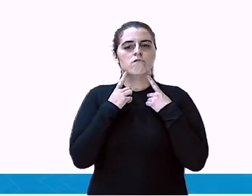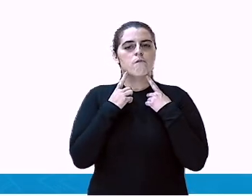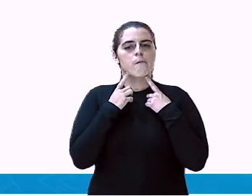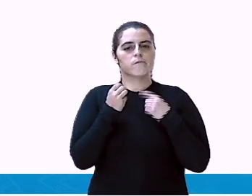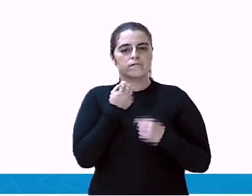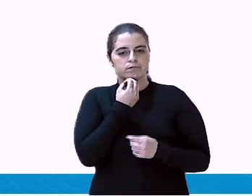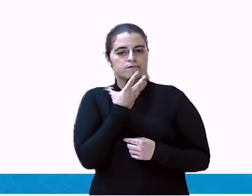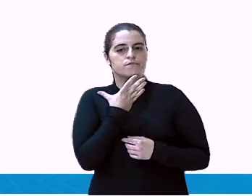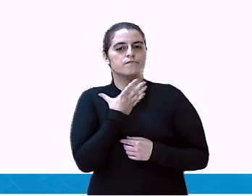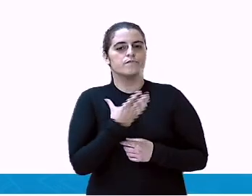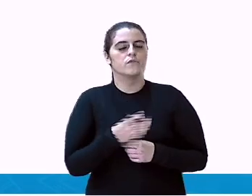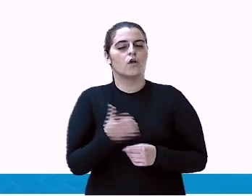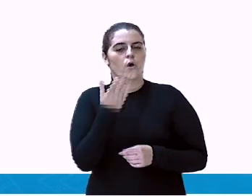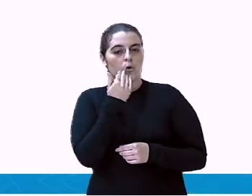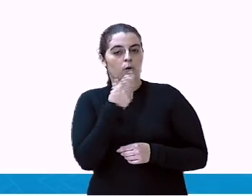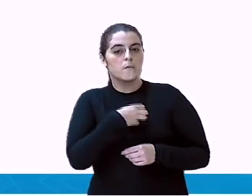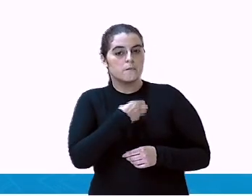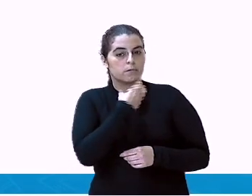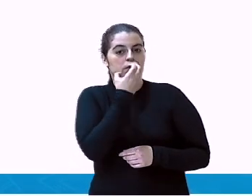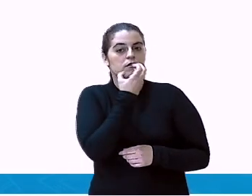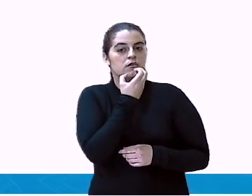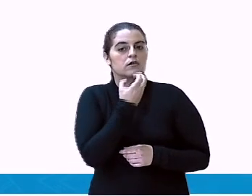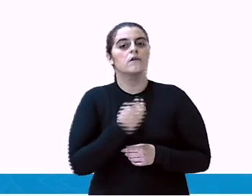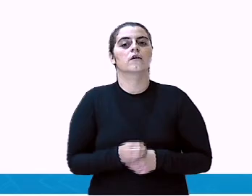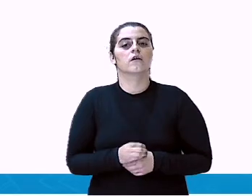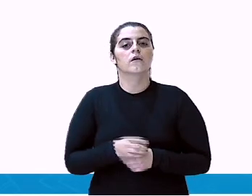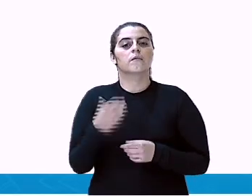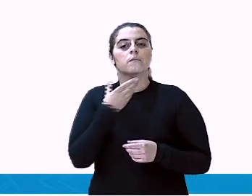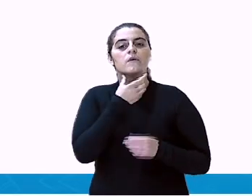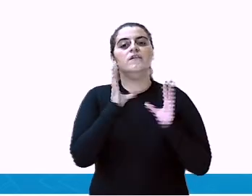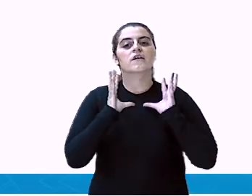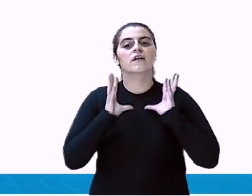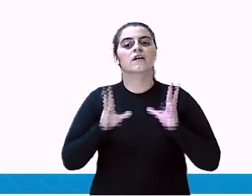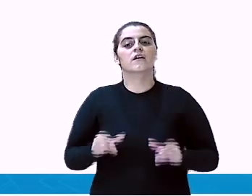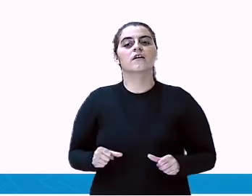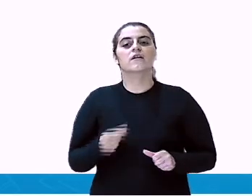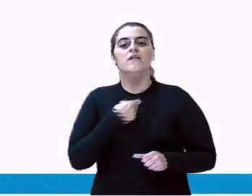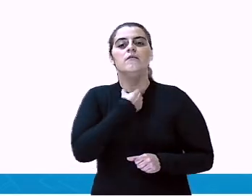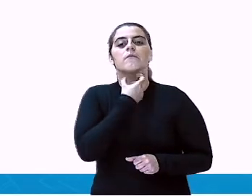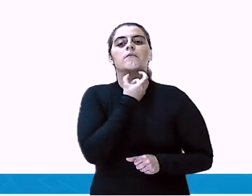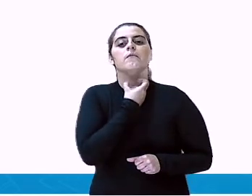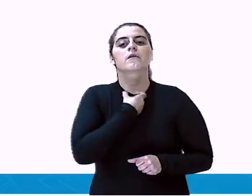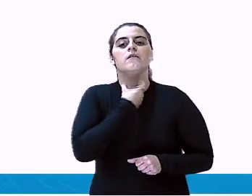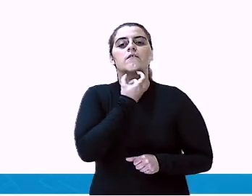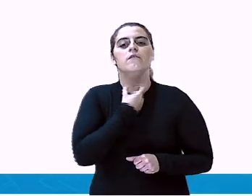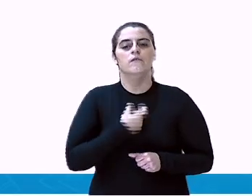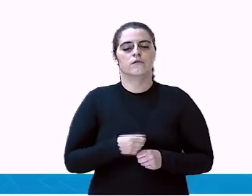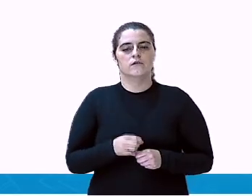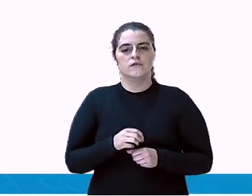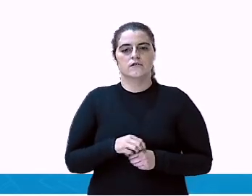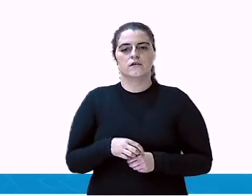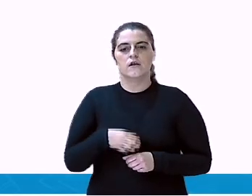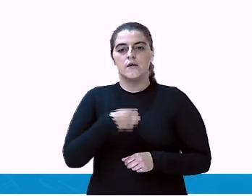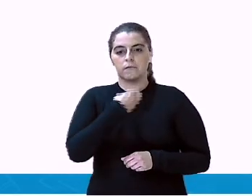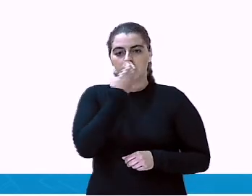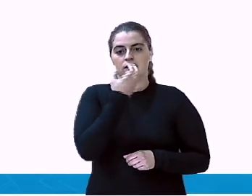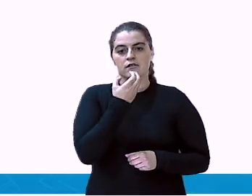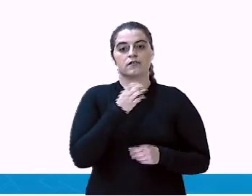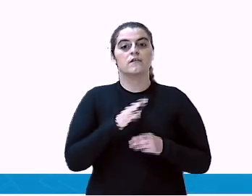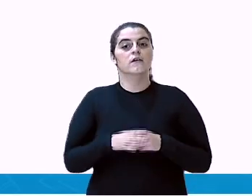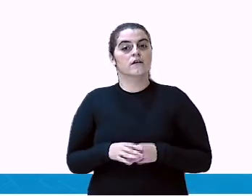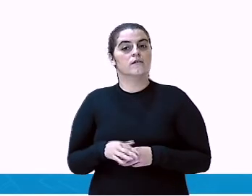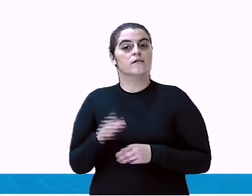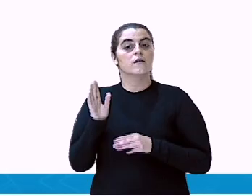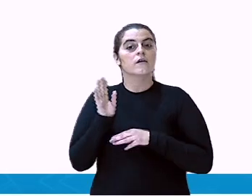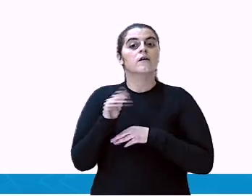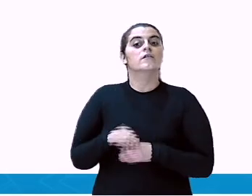ingerido. Coma maçã, pois é adstringente e limpa o trato vocal. A maçã também, gente, ajuda muito na limpeza